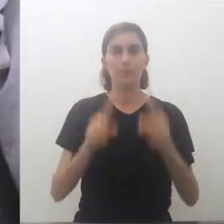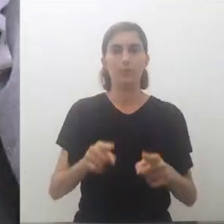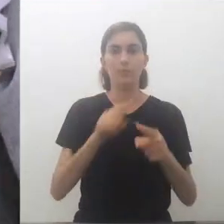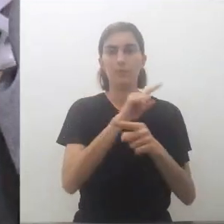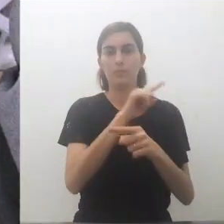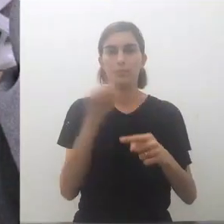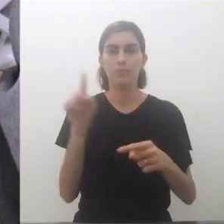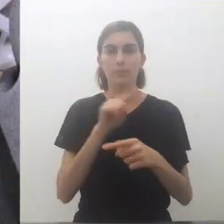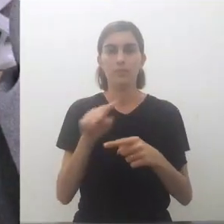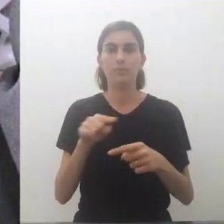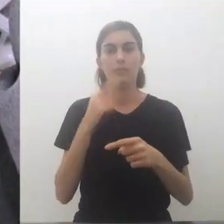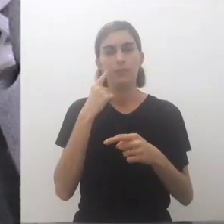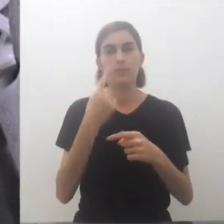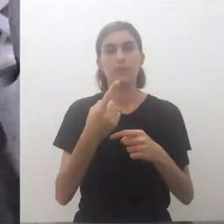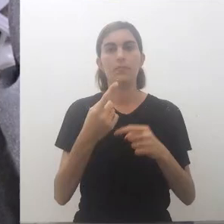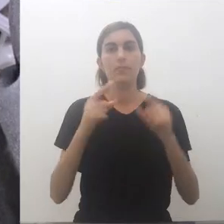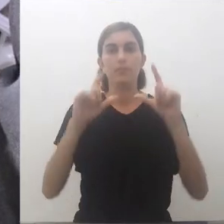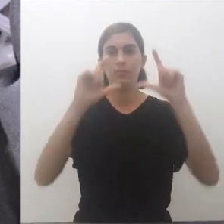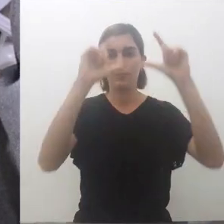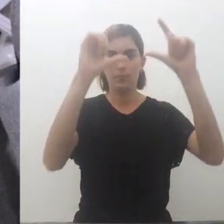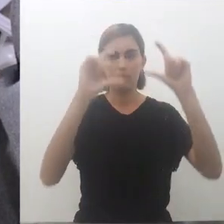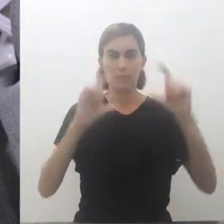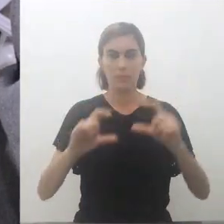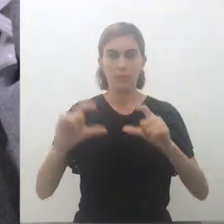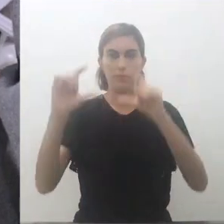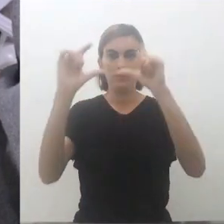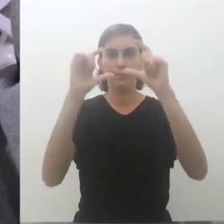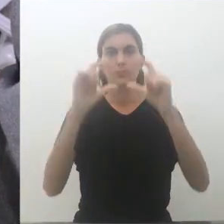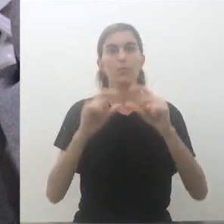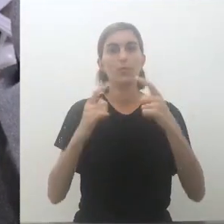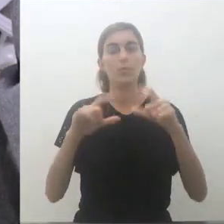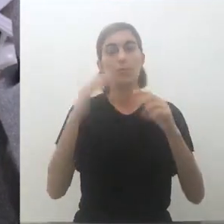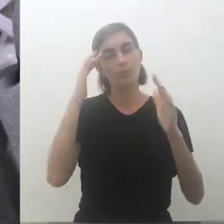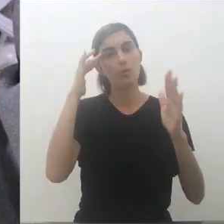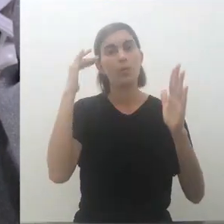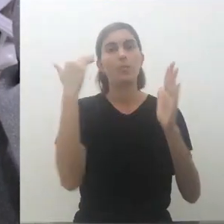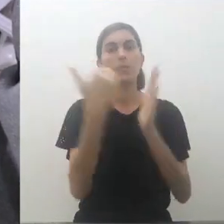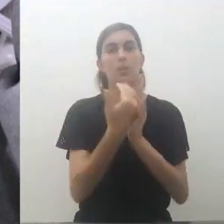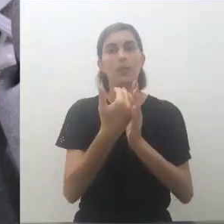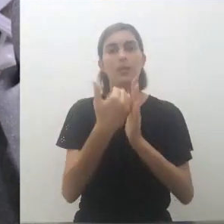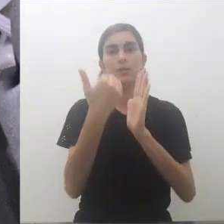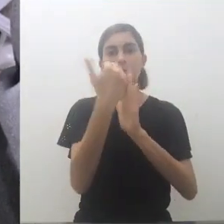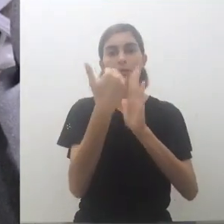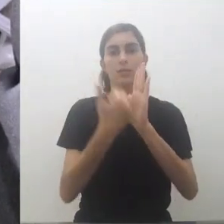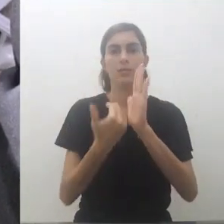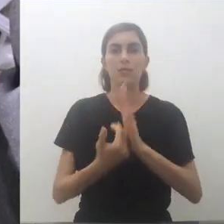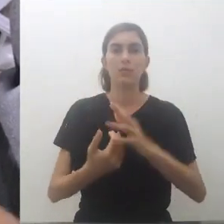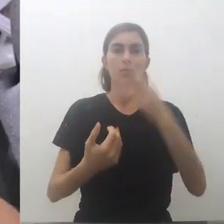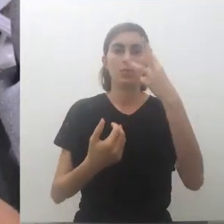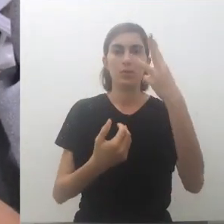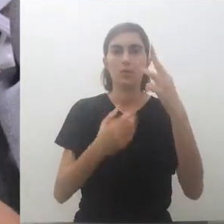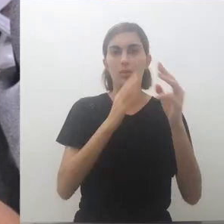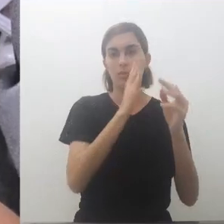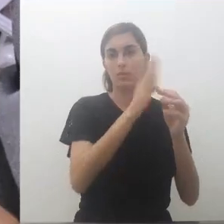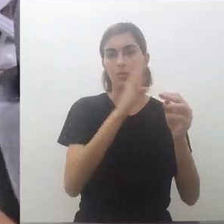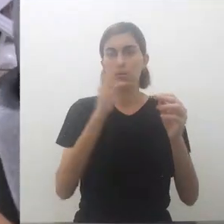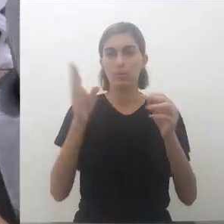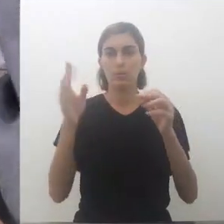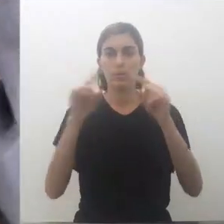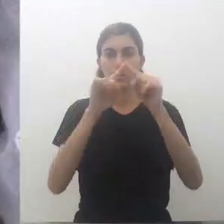um tipo de enquadramento onde se obedece uma divisão em 3 partes, tanto na horizontal como na